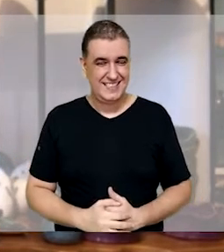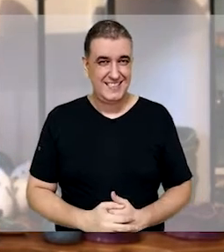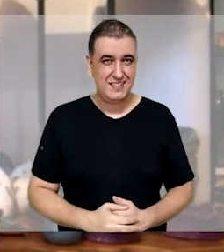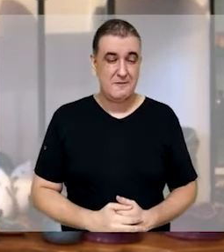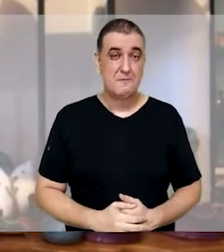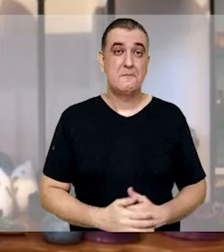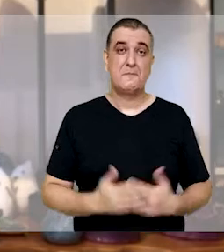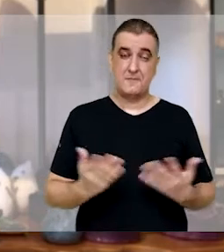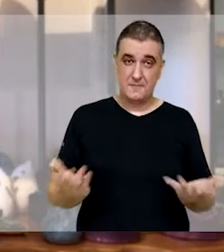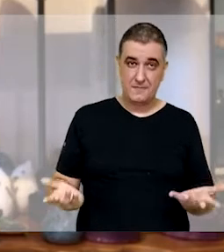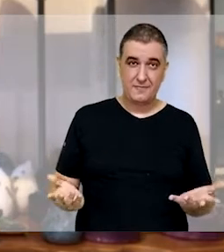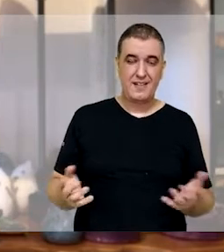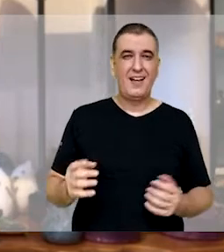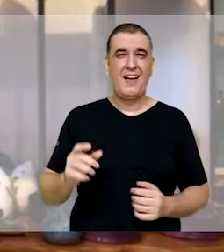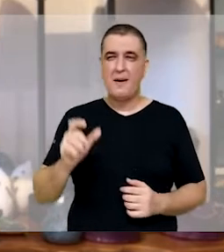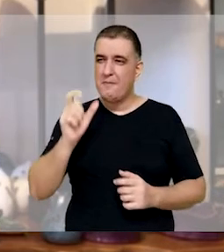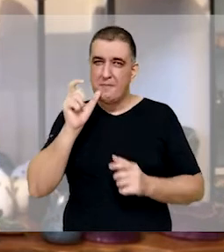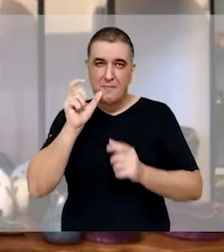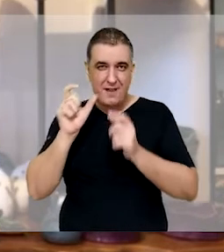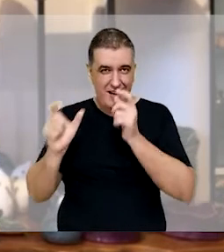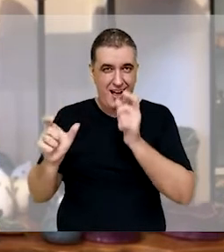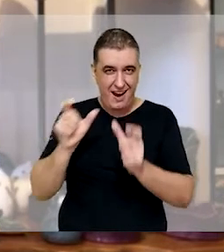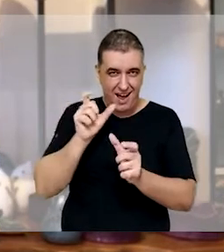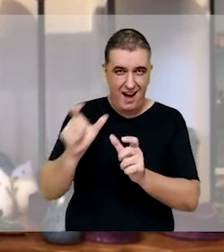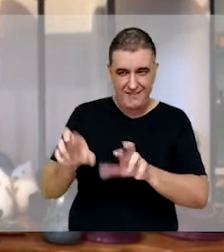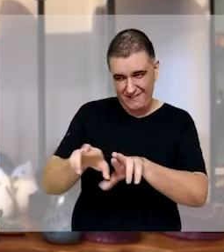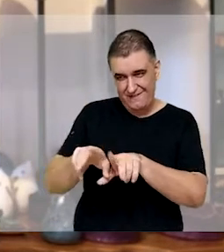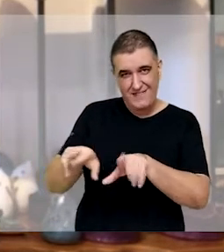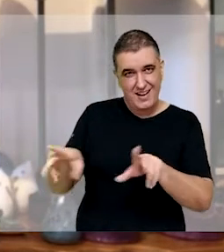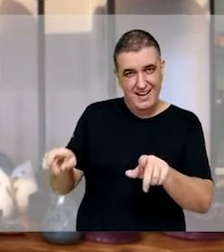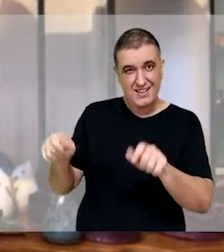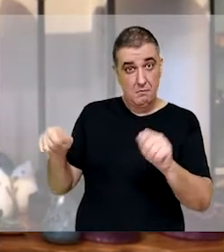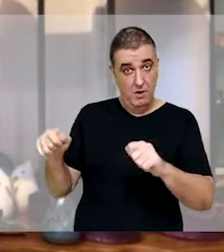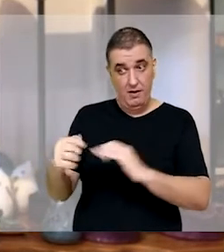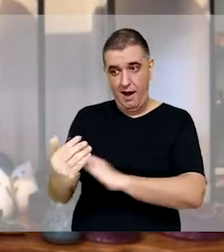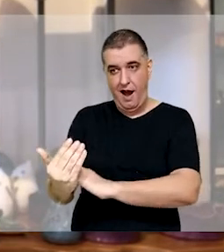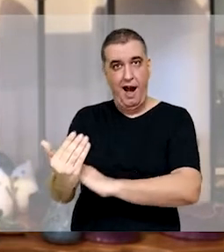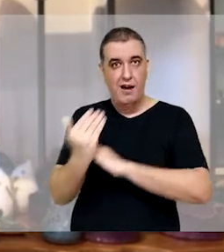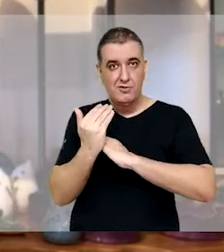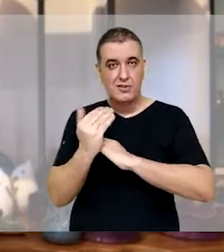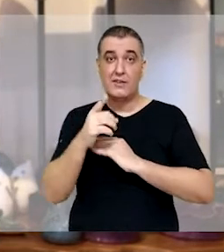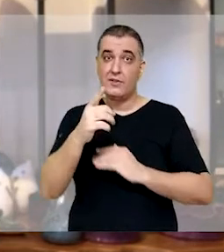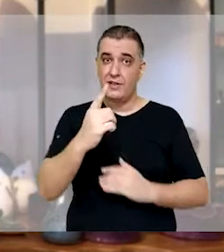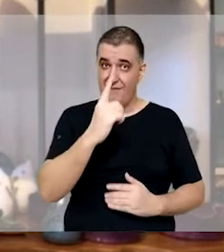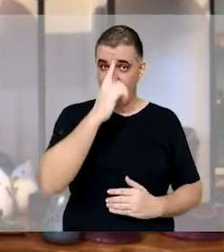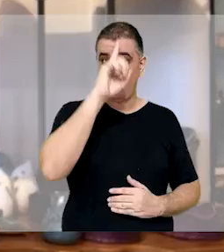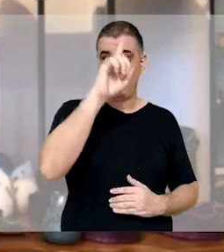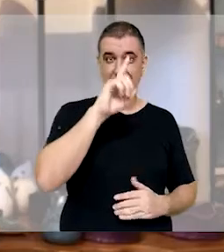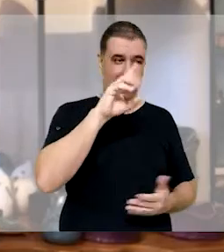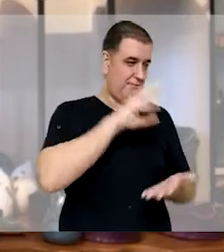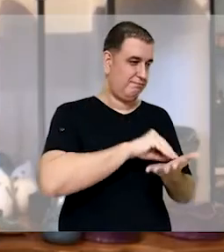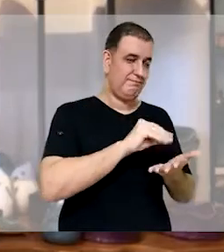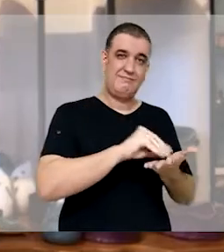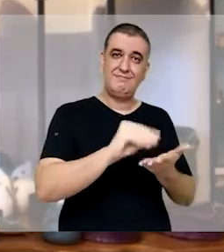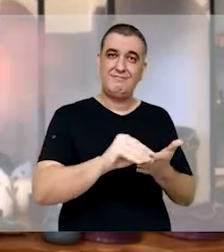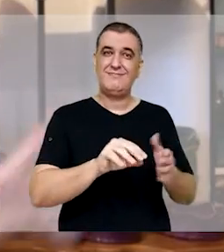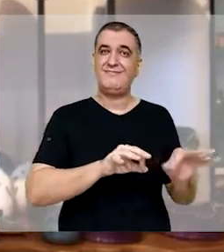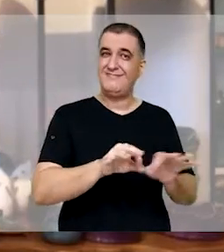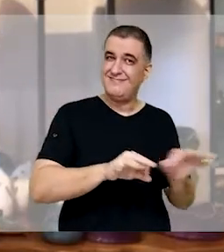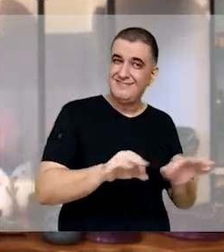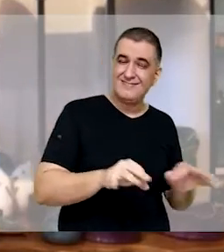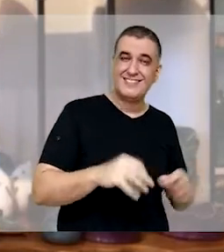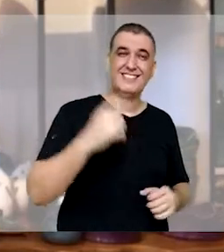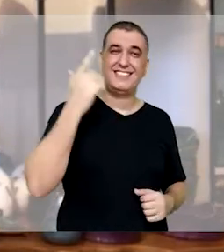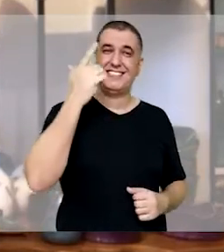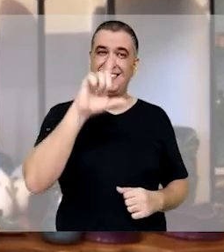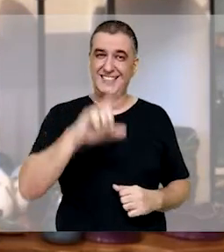eu escrevi já faz muitos anos, que eu falava que toda palavra e toda forma são possibilidades para a criação, como se fossem revoadas de